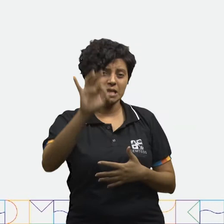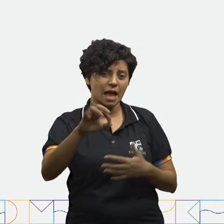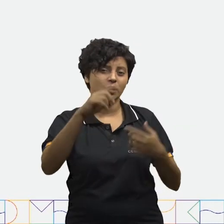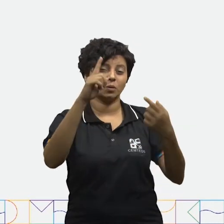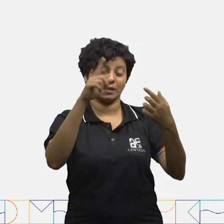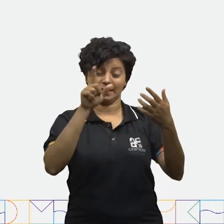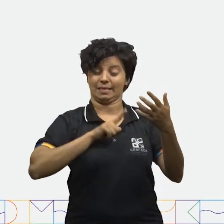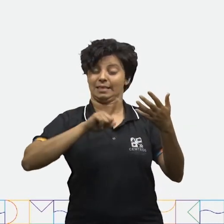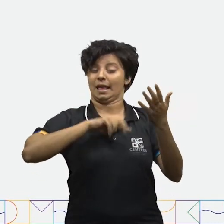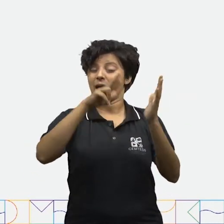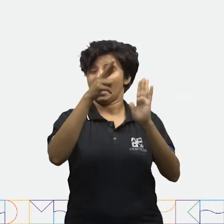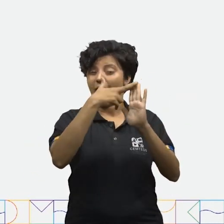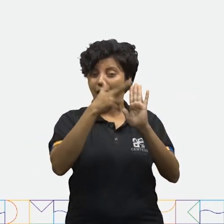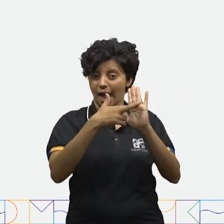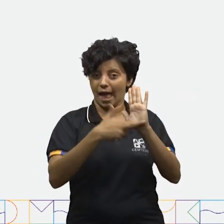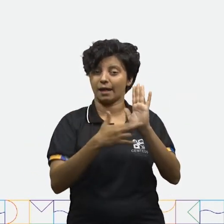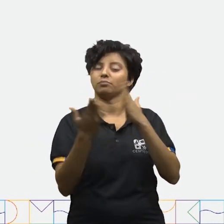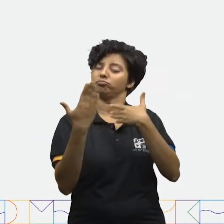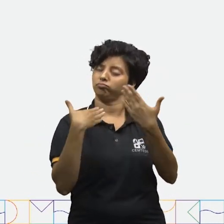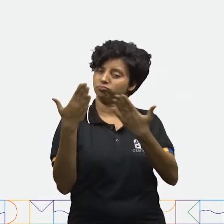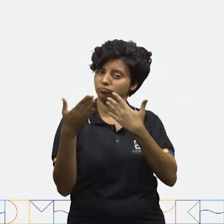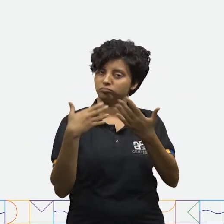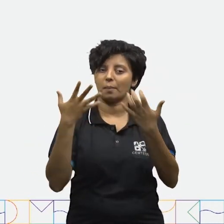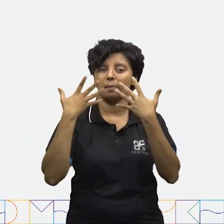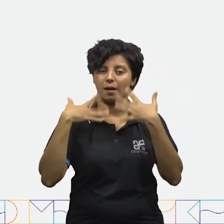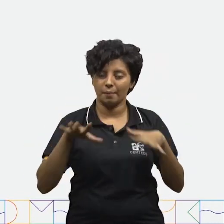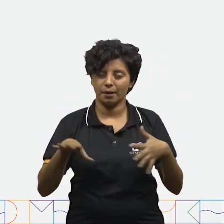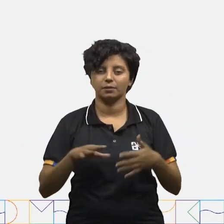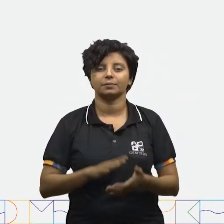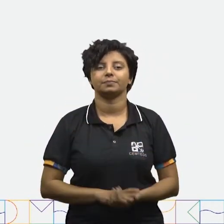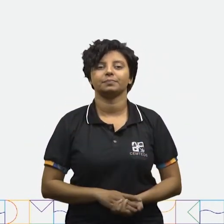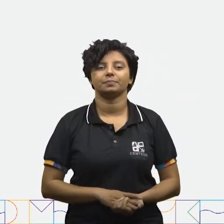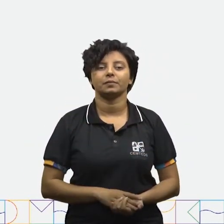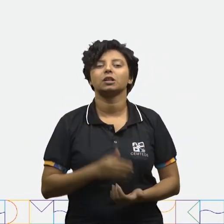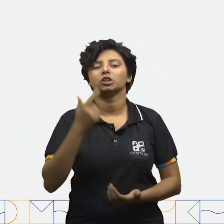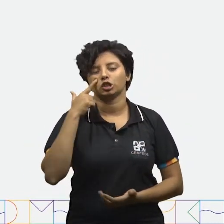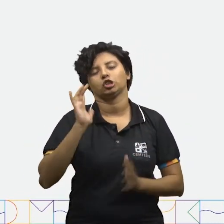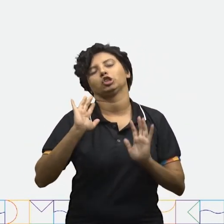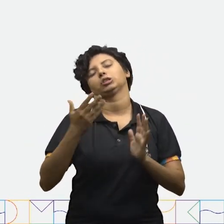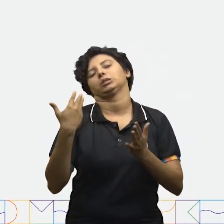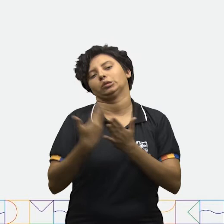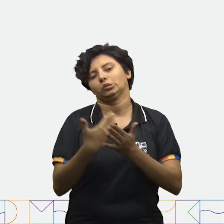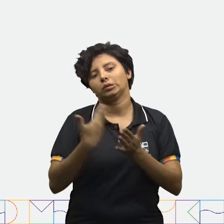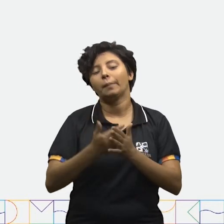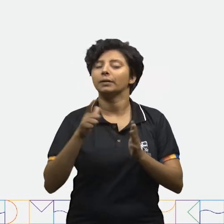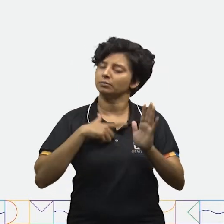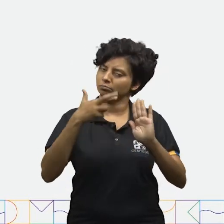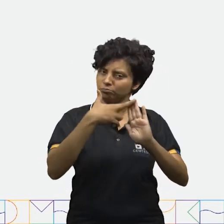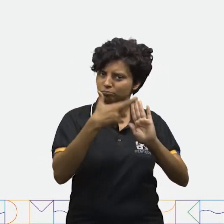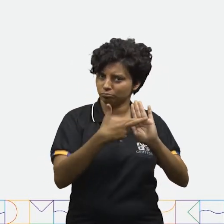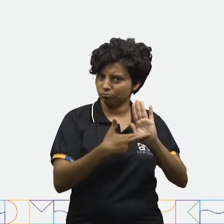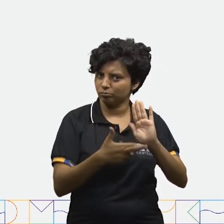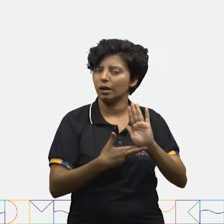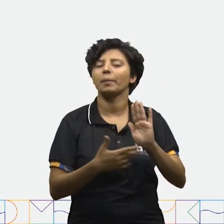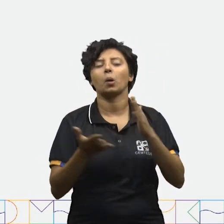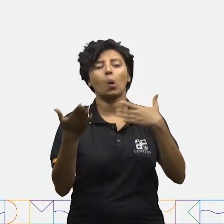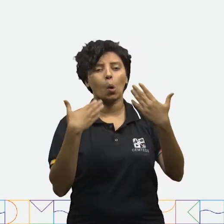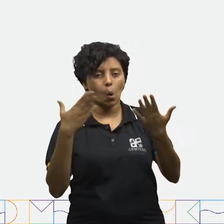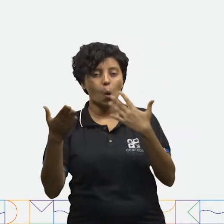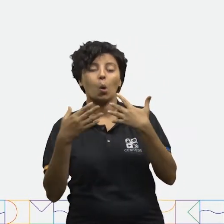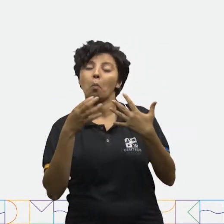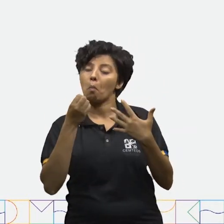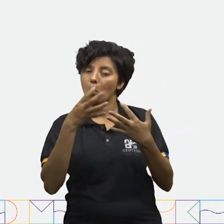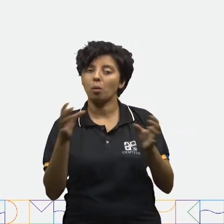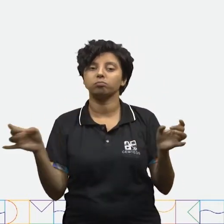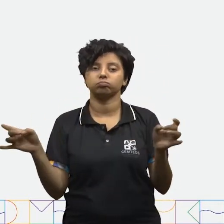apresenta uma das regrinhas para uma conversação espontânea de sucesso? Como nós vimos, existem algumas regrinhas para